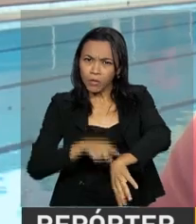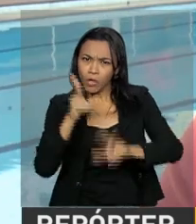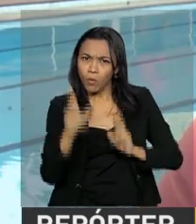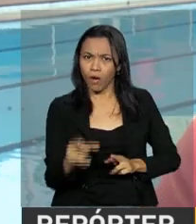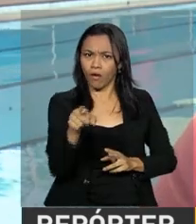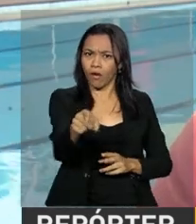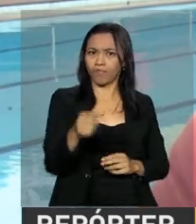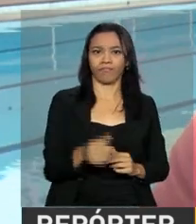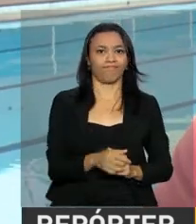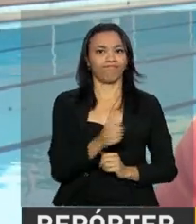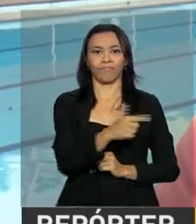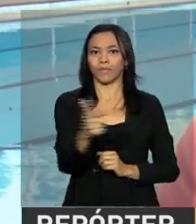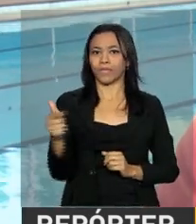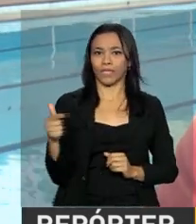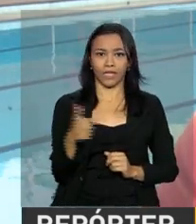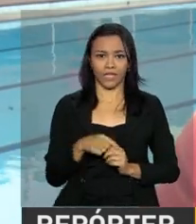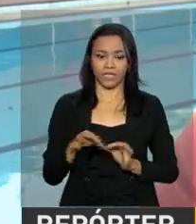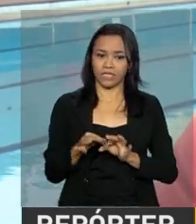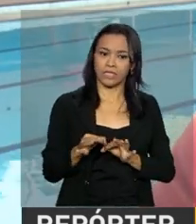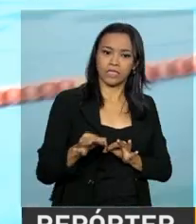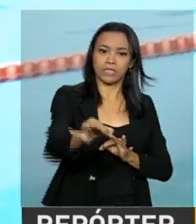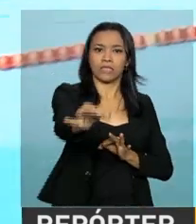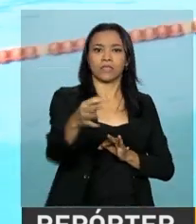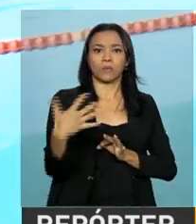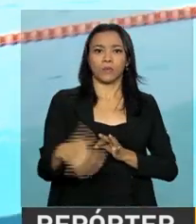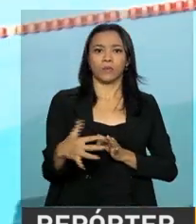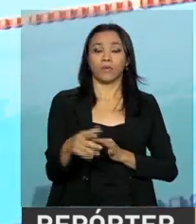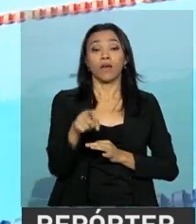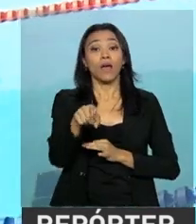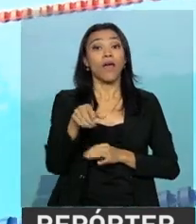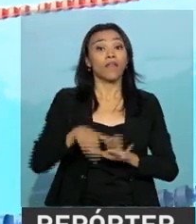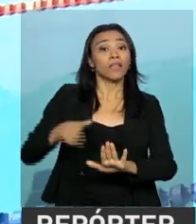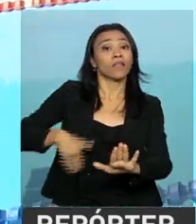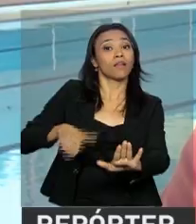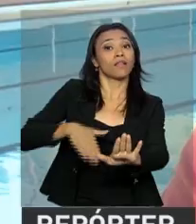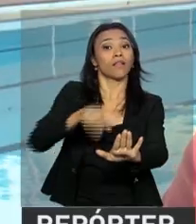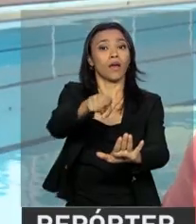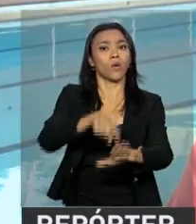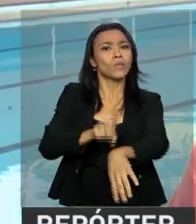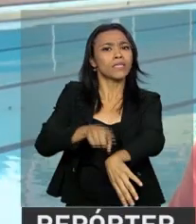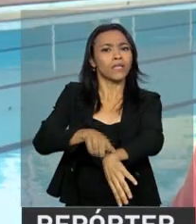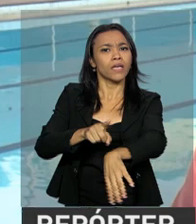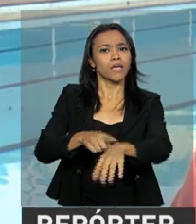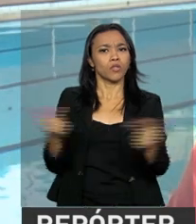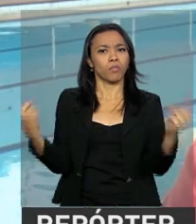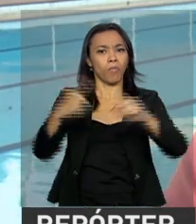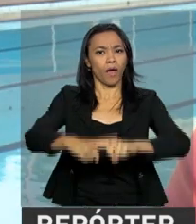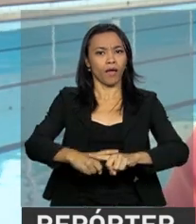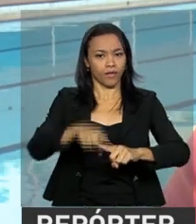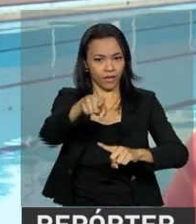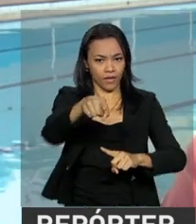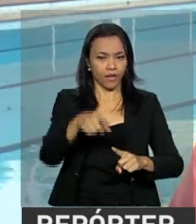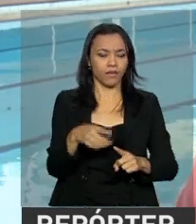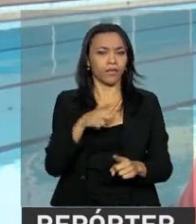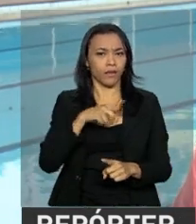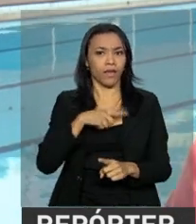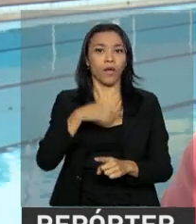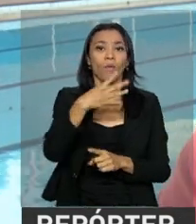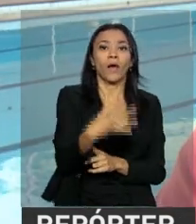que ela faz nas provas de 50, 100, 200 livres. Para a prova que ela vai nadar na Paralimpíada, o tempo de competição que ela tem essa marca